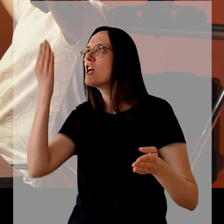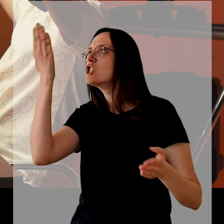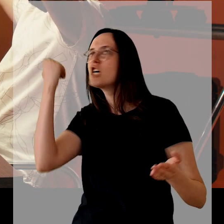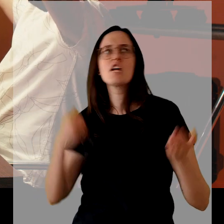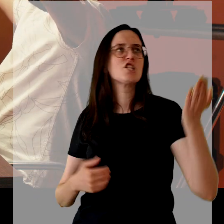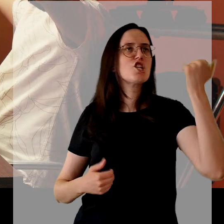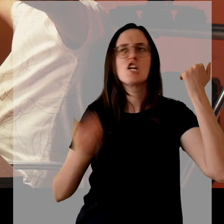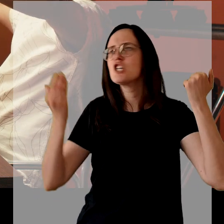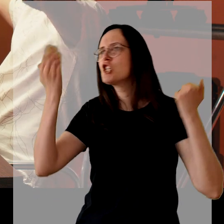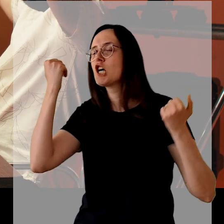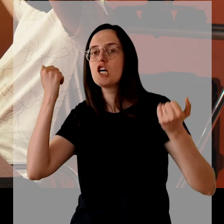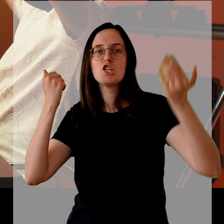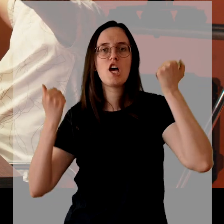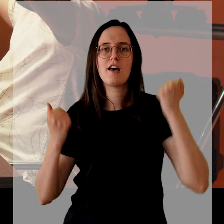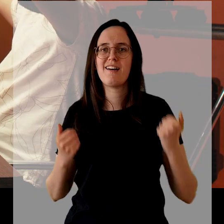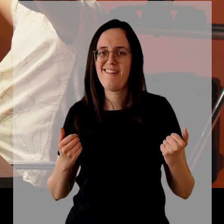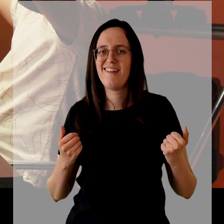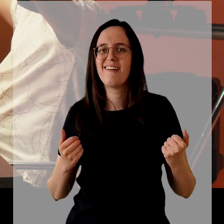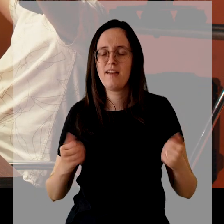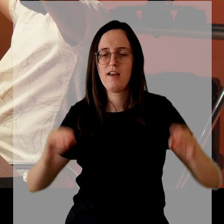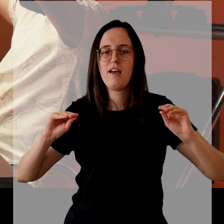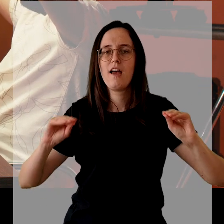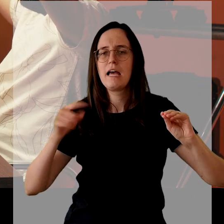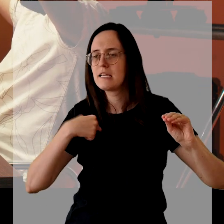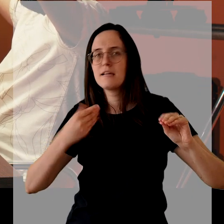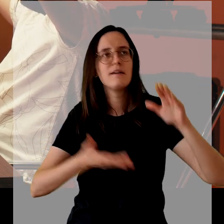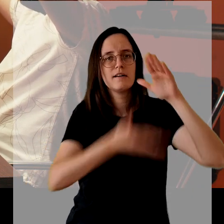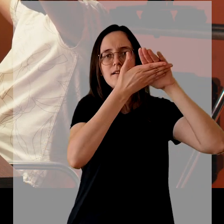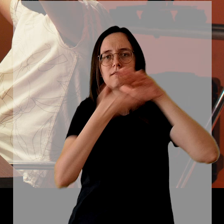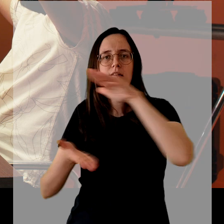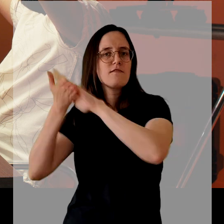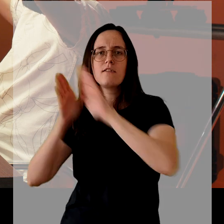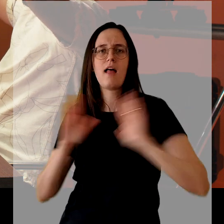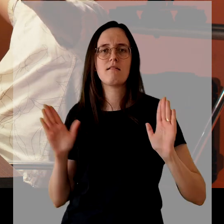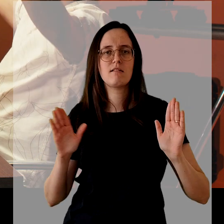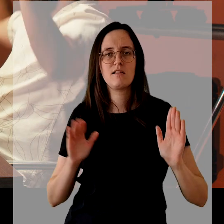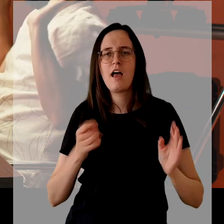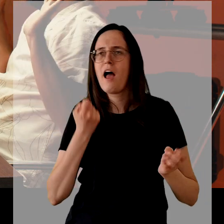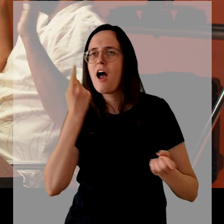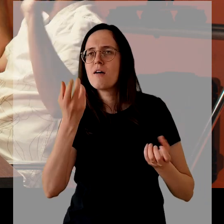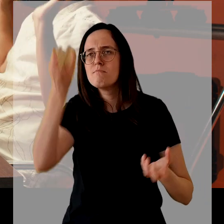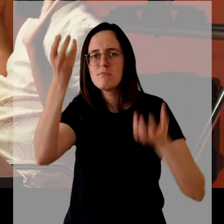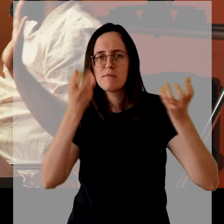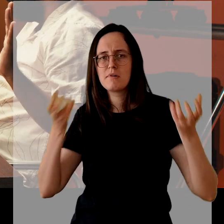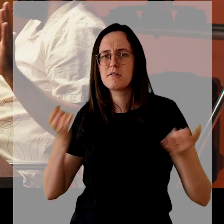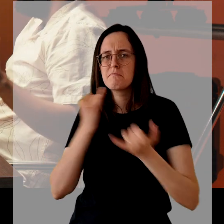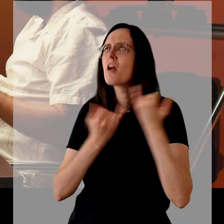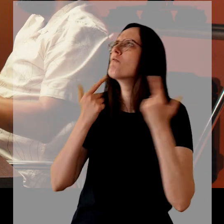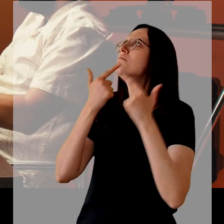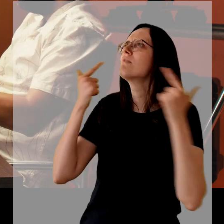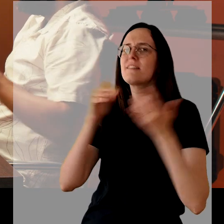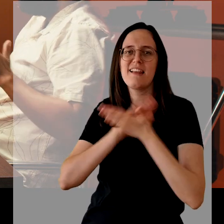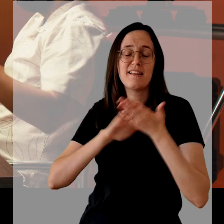tira. Aí eu tirava e botava uma tampa de isopor em cima. E aí parecia que nunca existiu aquela lâmpada,